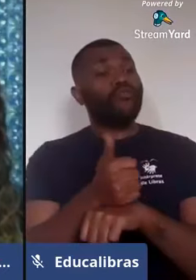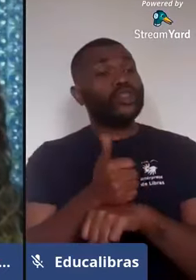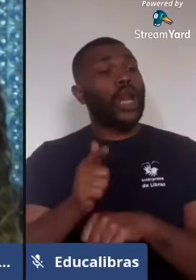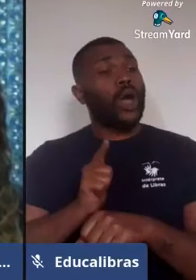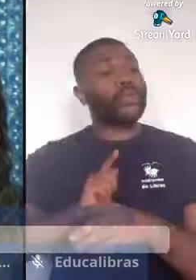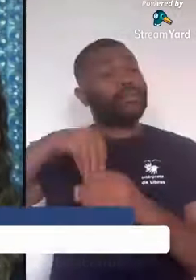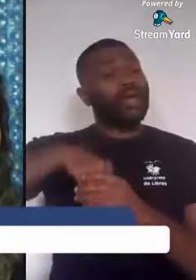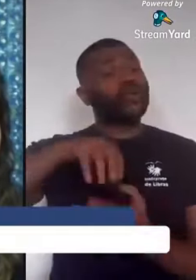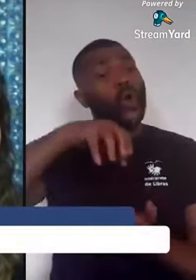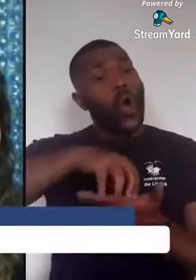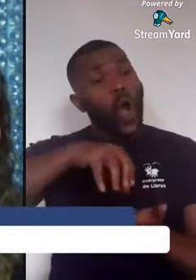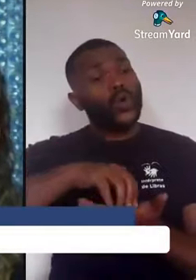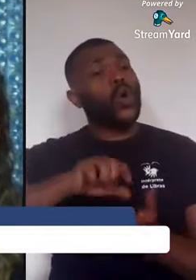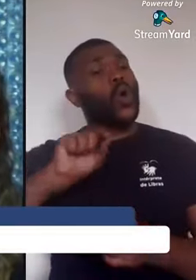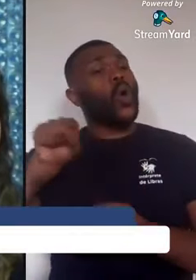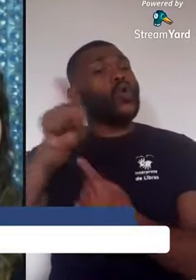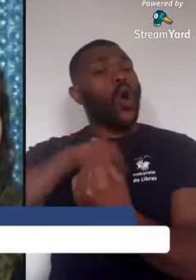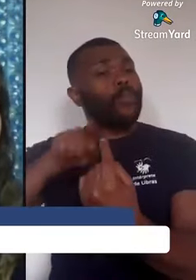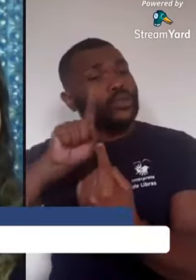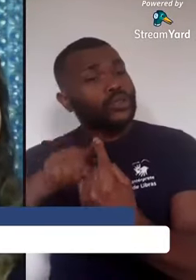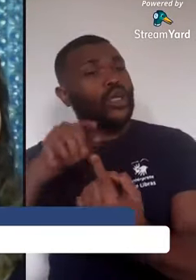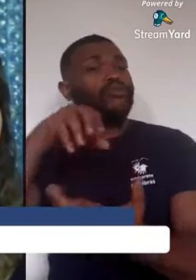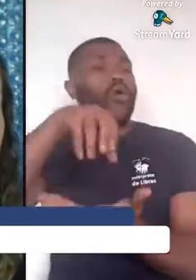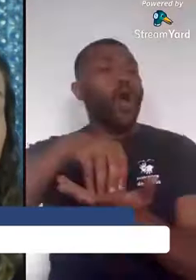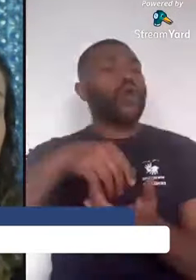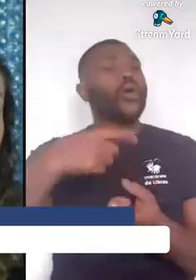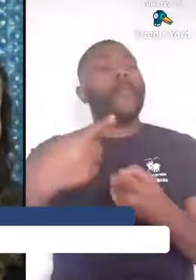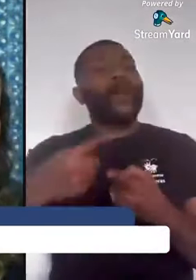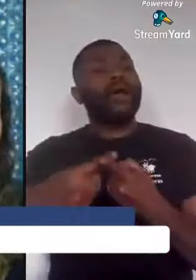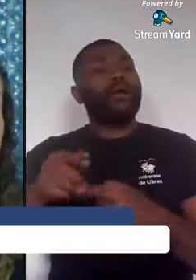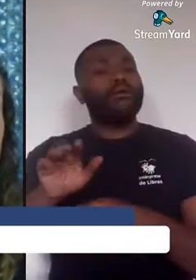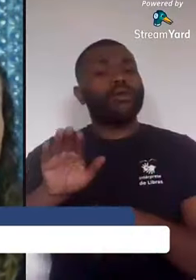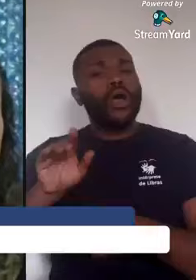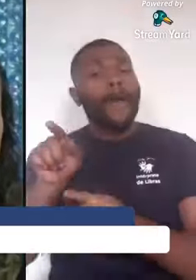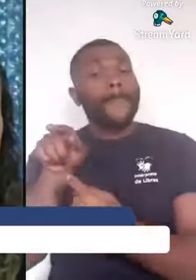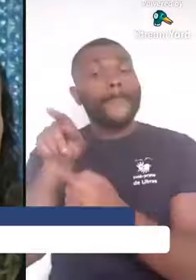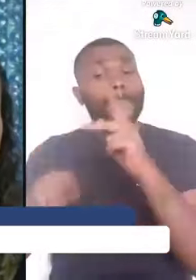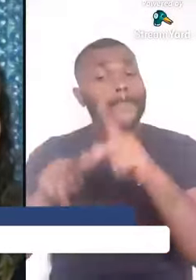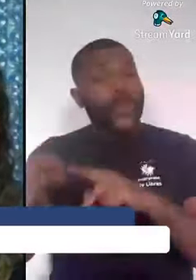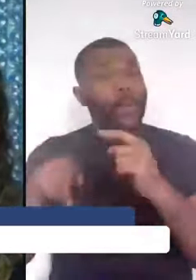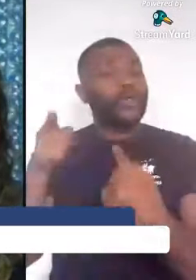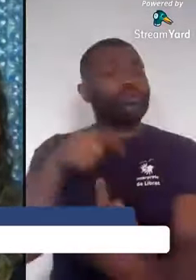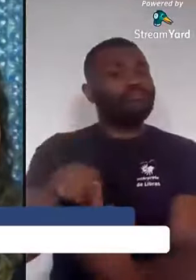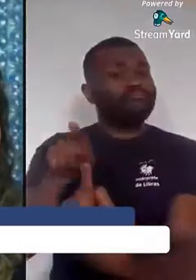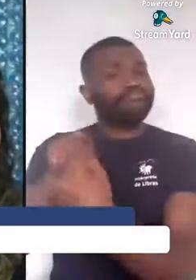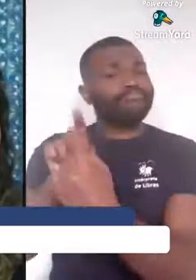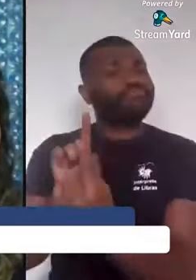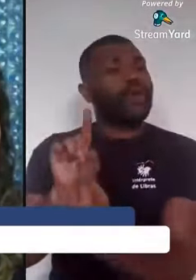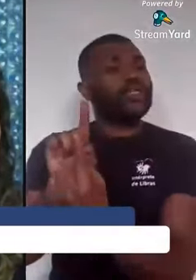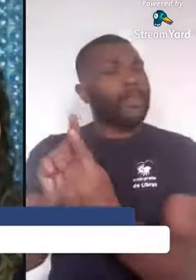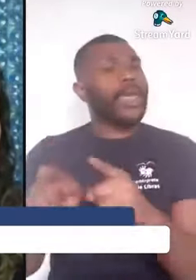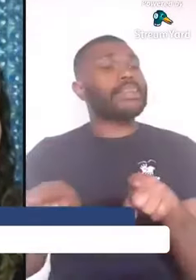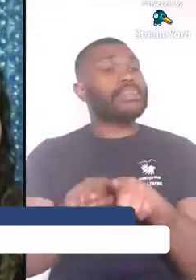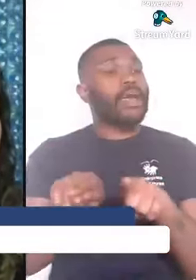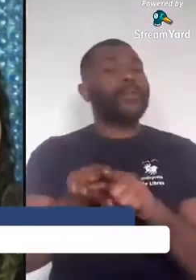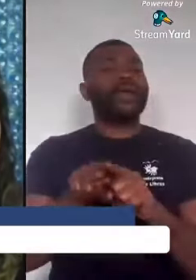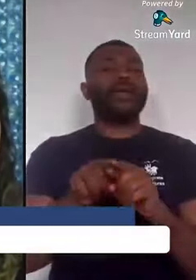órgão, qual a finalidade dele, né? Para quem que ele vai trabalhar, né? Público-alvo. Construir algumas metas, né?